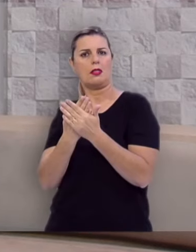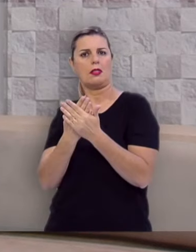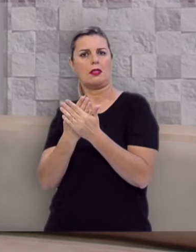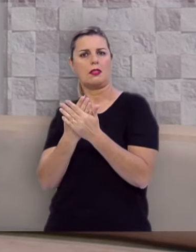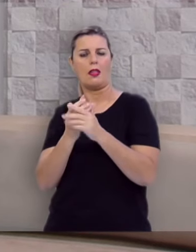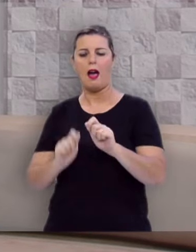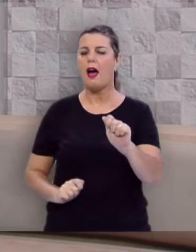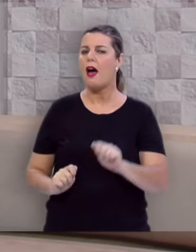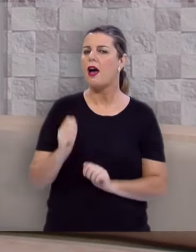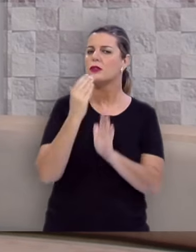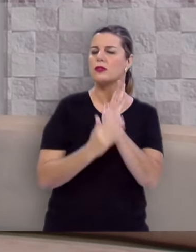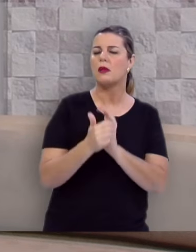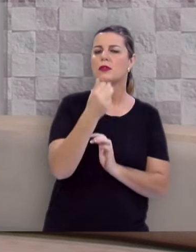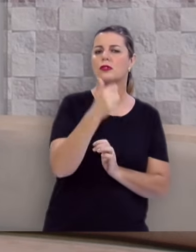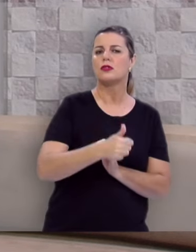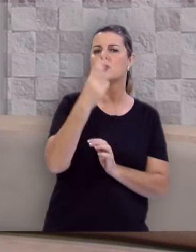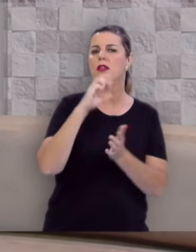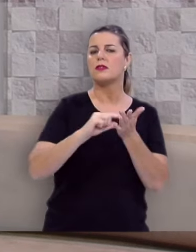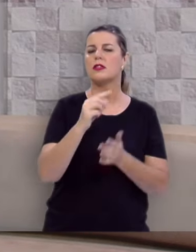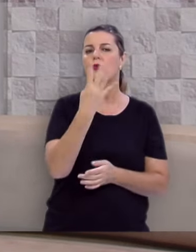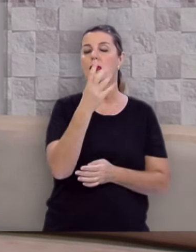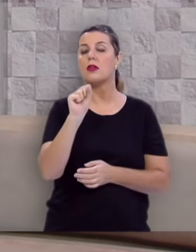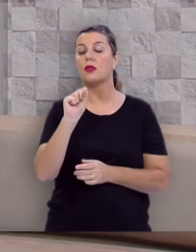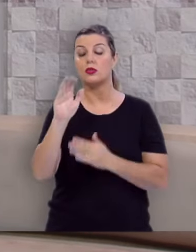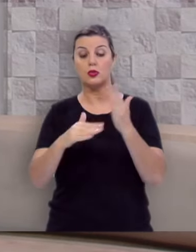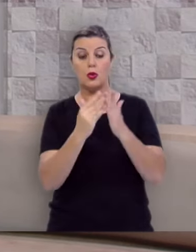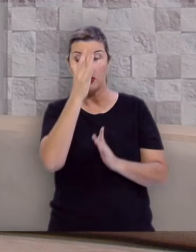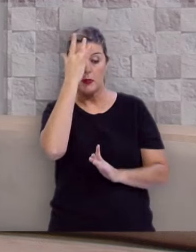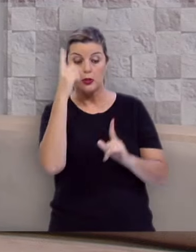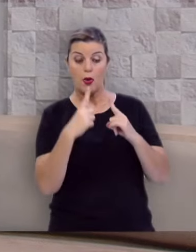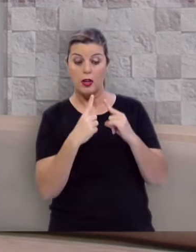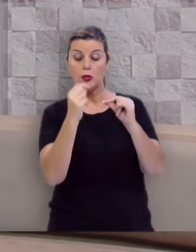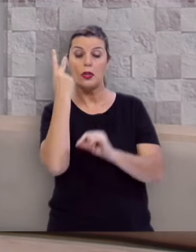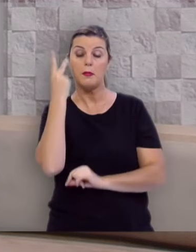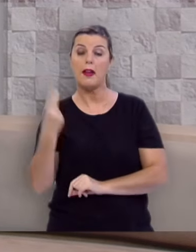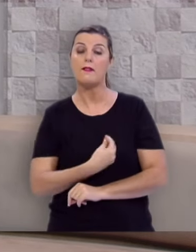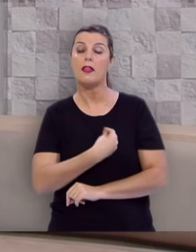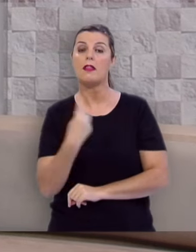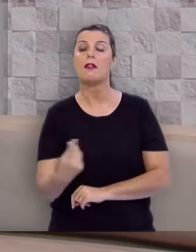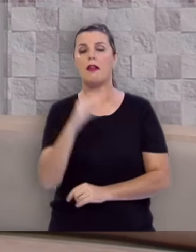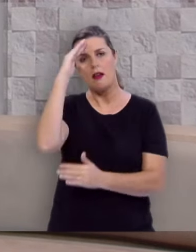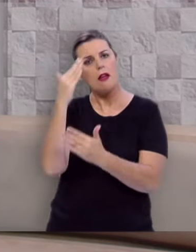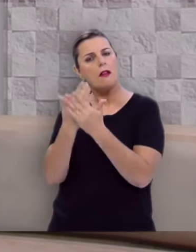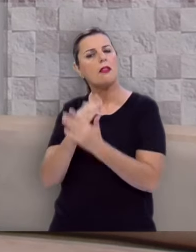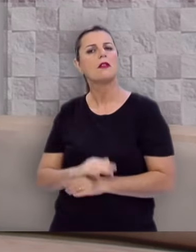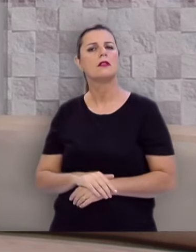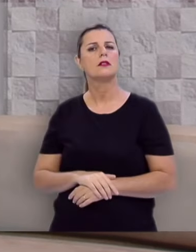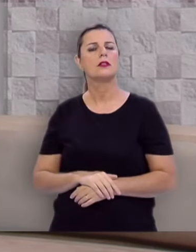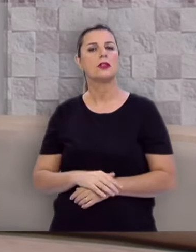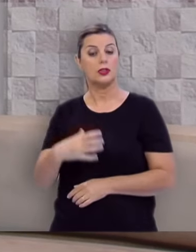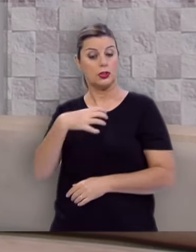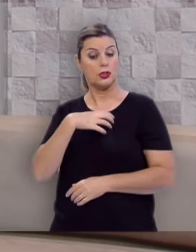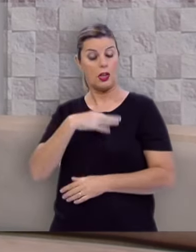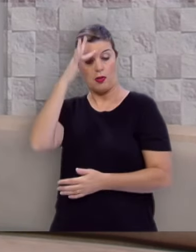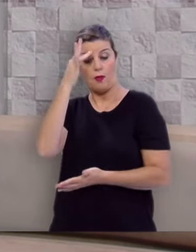escrito lá em Atos 13:48. Todos quantos foram destinados para a vida eterna creram. De